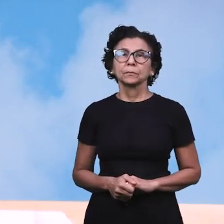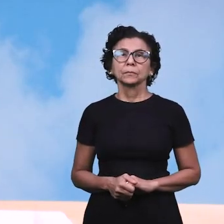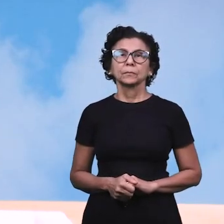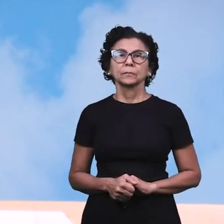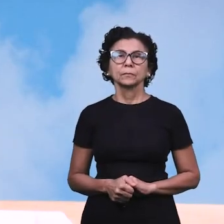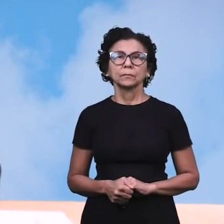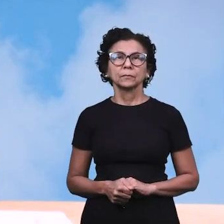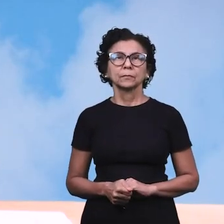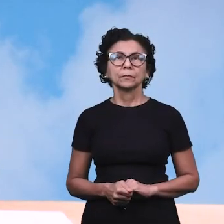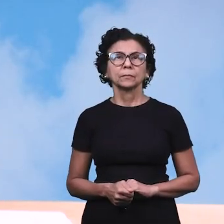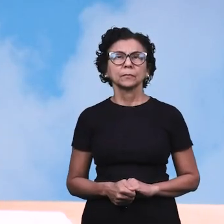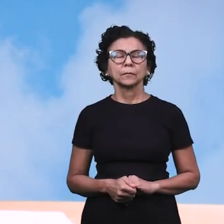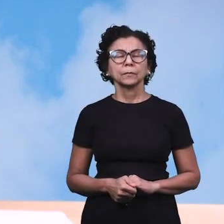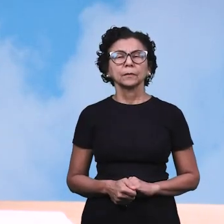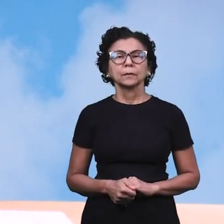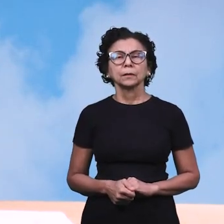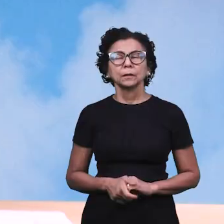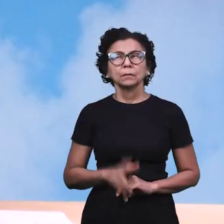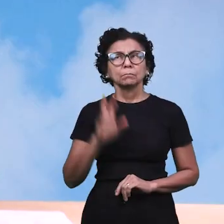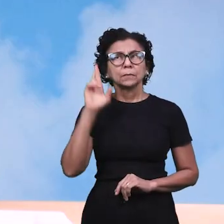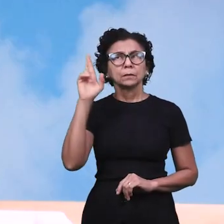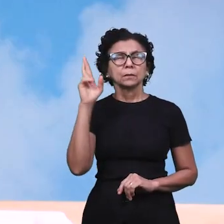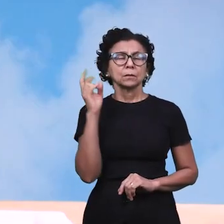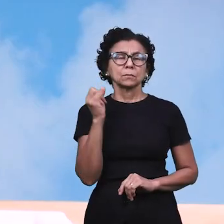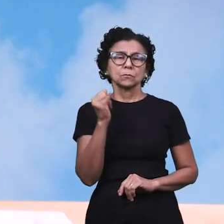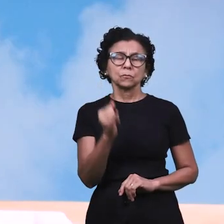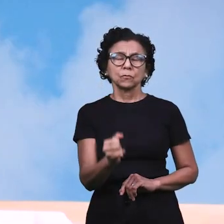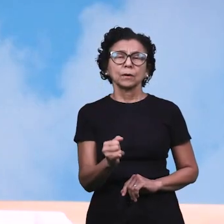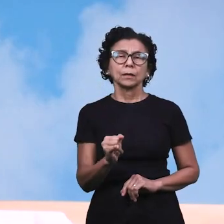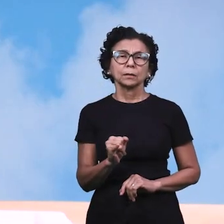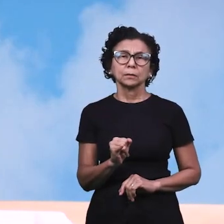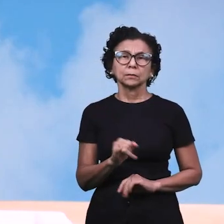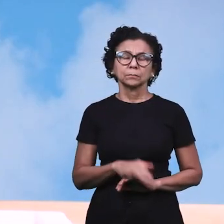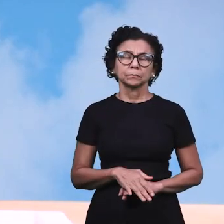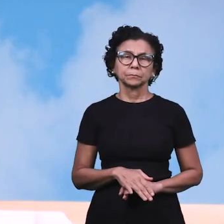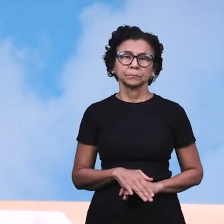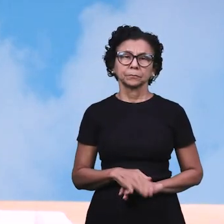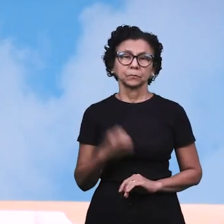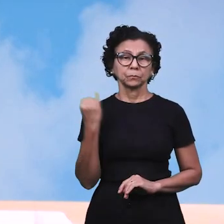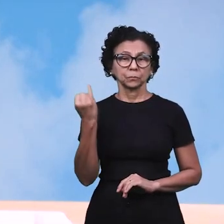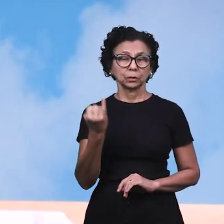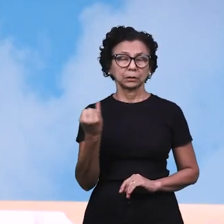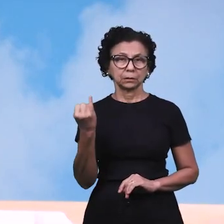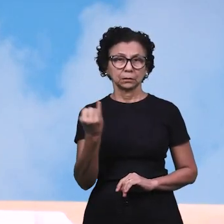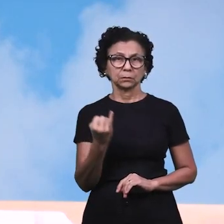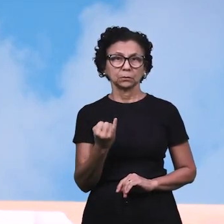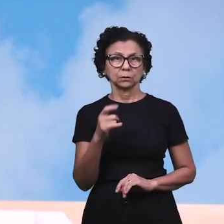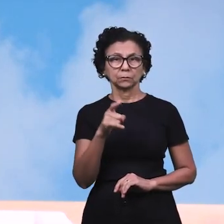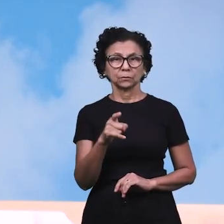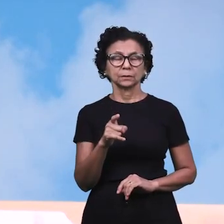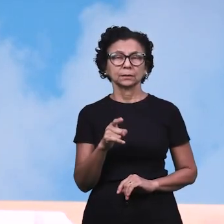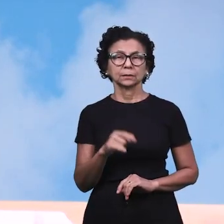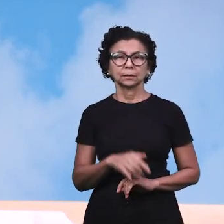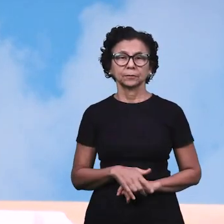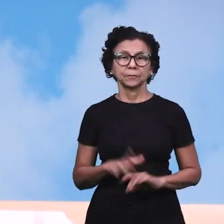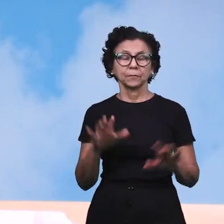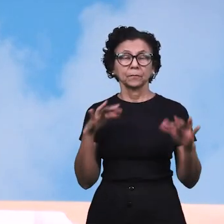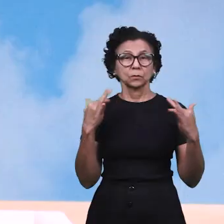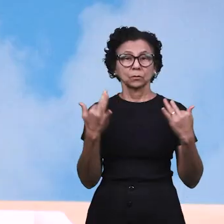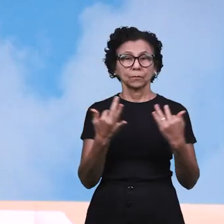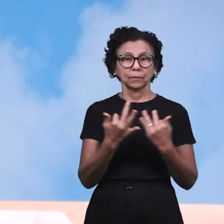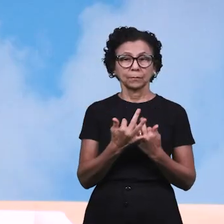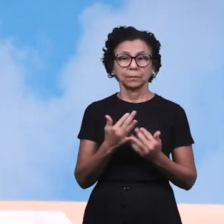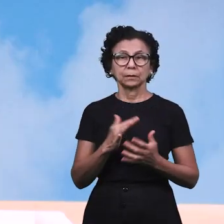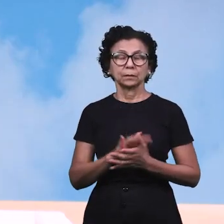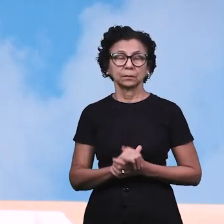que vai acontecer, que é importante. Isso é importante na sua vida. Você ter a sua família vivendo com